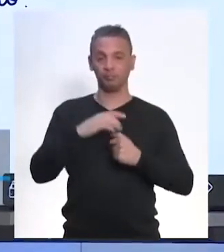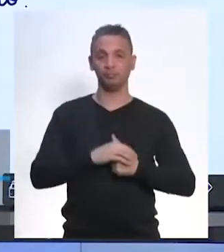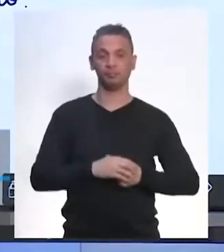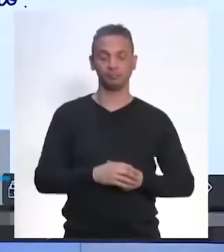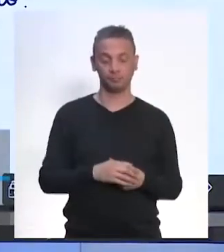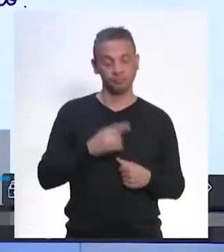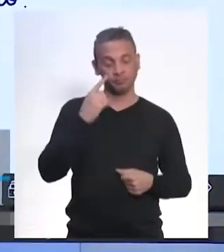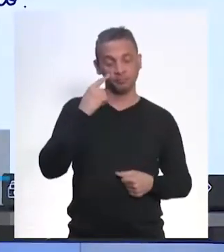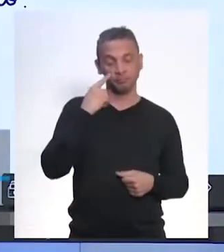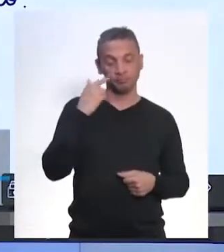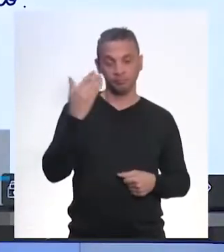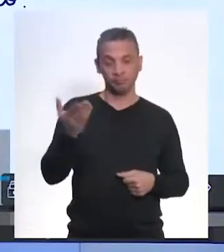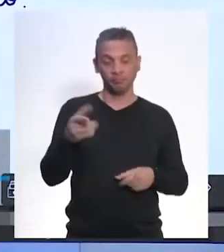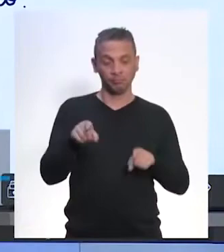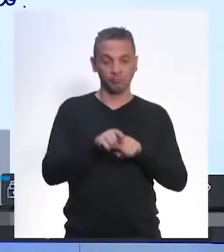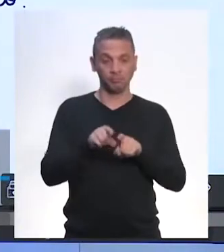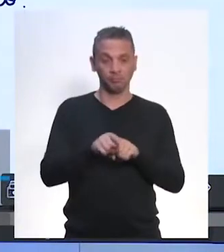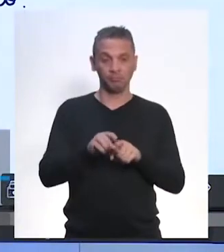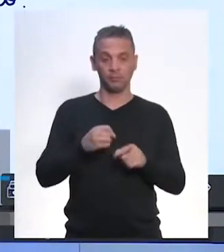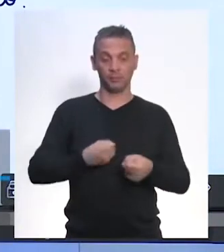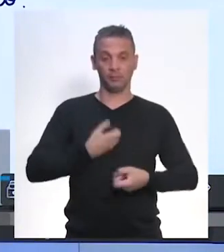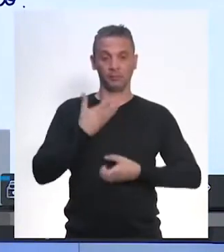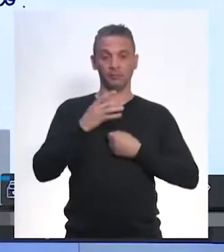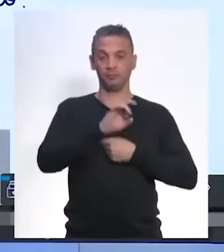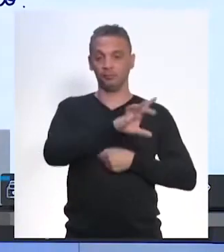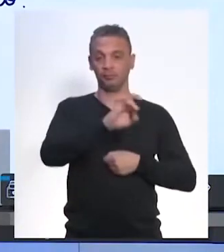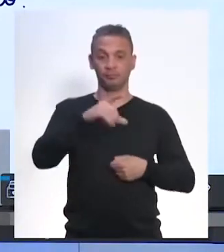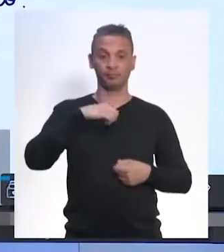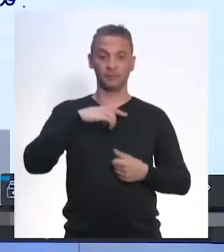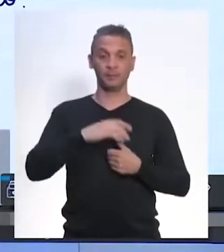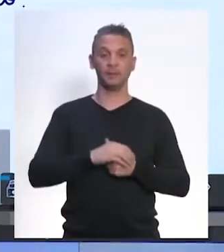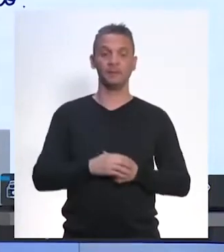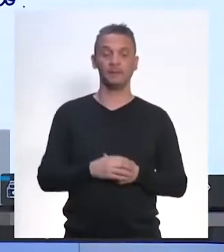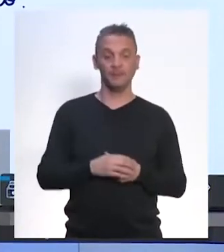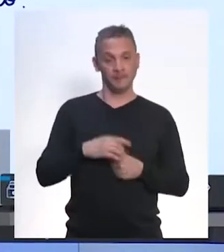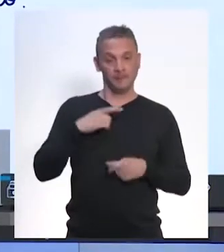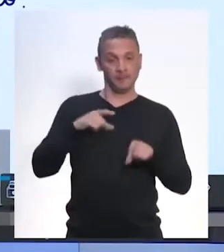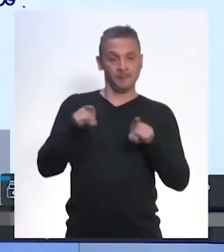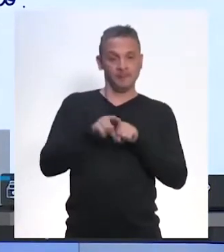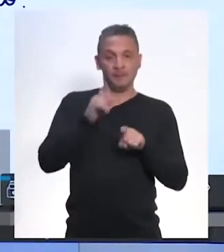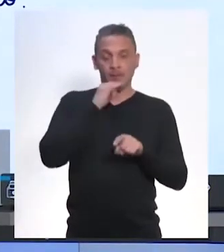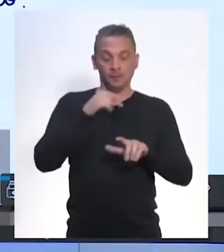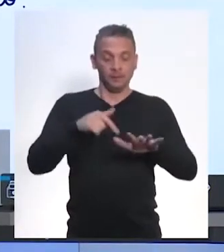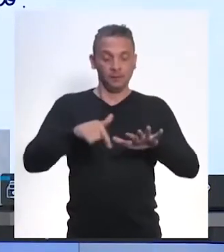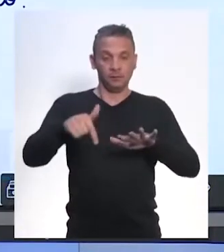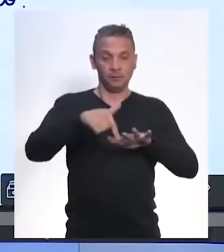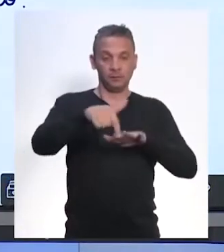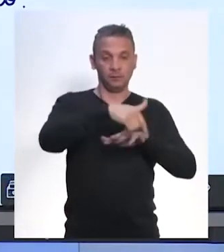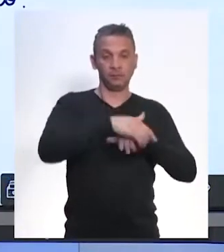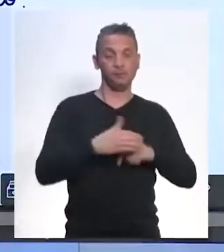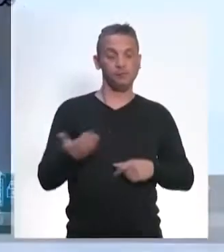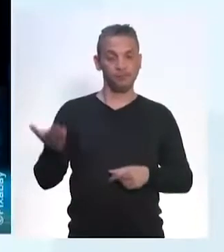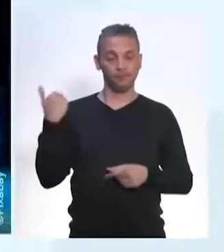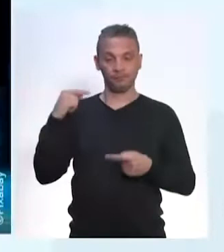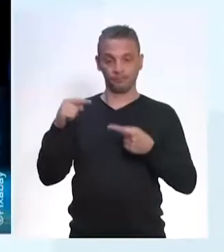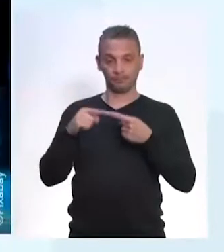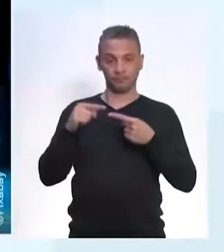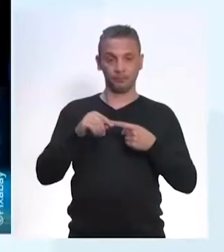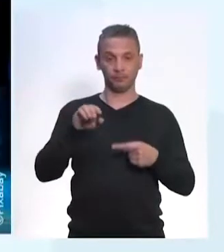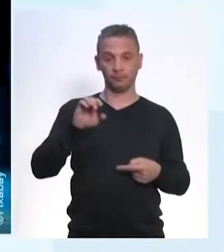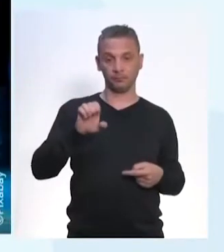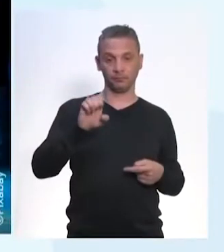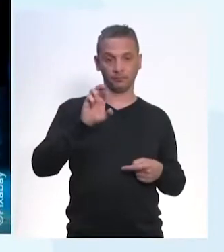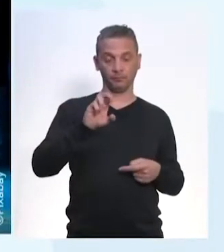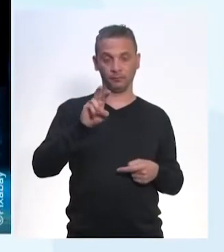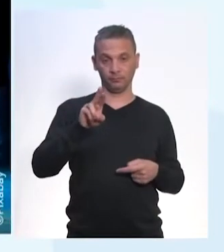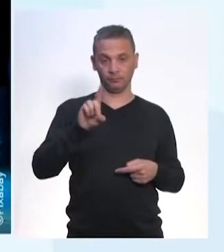mais soltos, né? De acordo com a sua criatividade, tá ok? Então, nós temos aí a modalidade de dança erudita, tá? Que nós